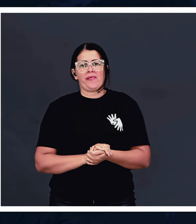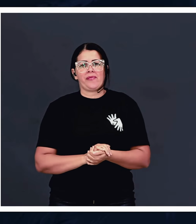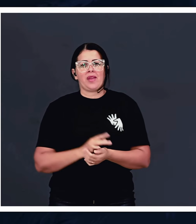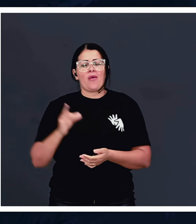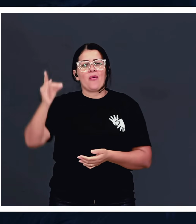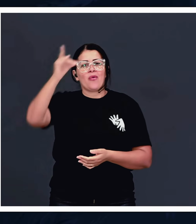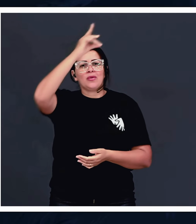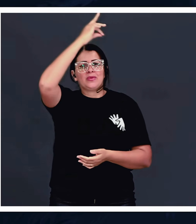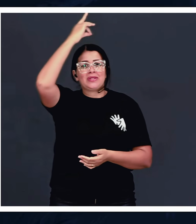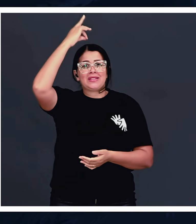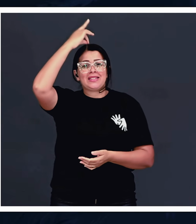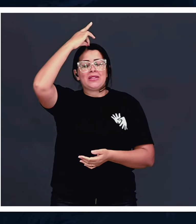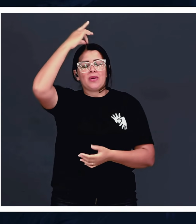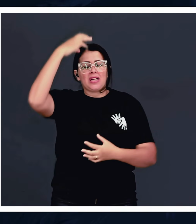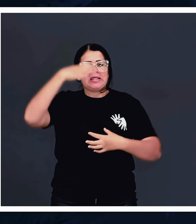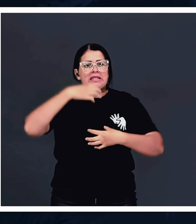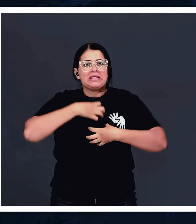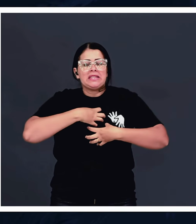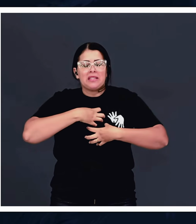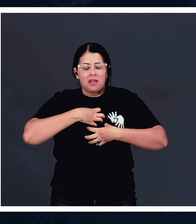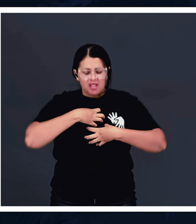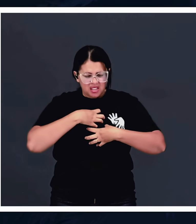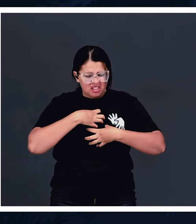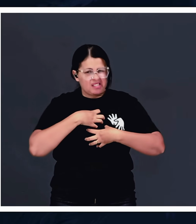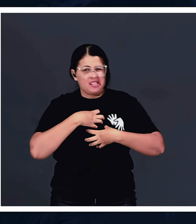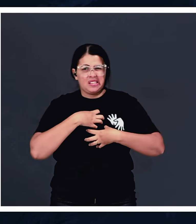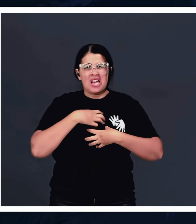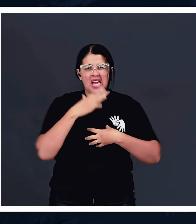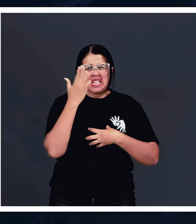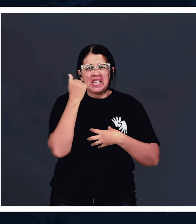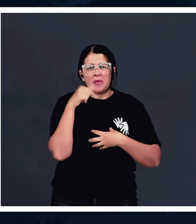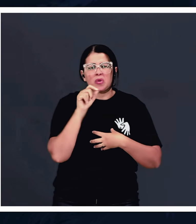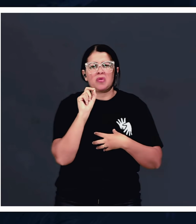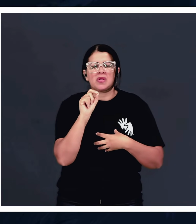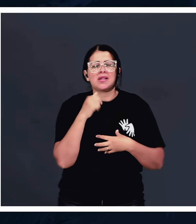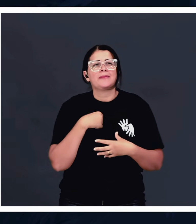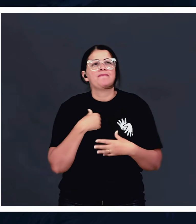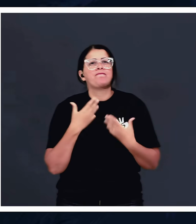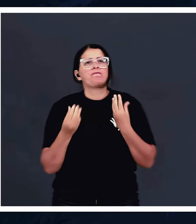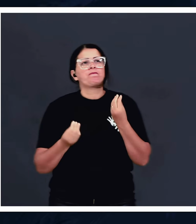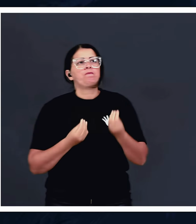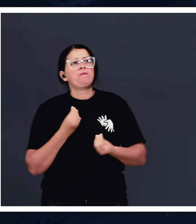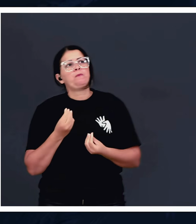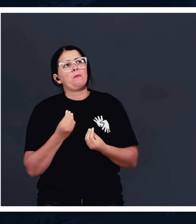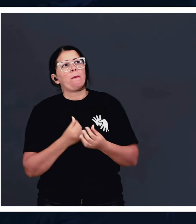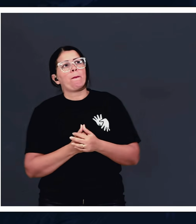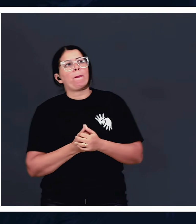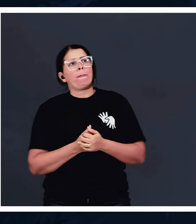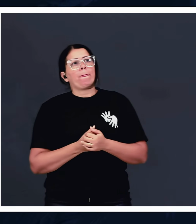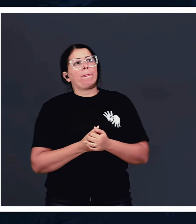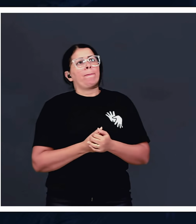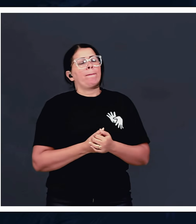o Espírito Santo incomoda, sabe? Sabe quando você chega aqui assim e você,